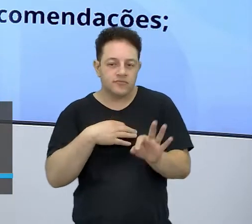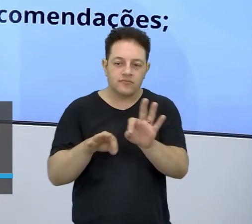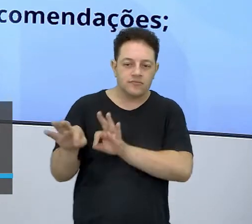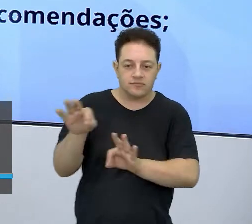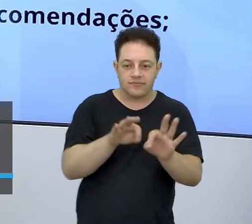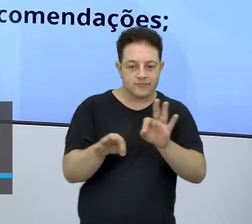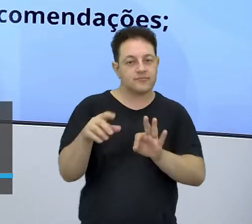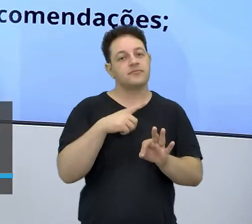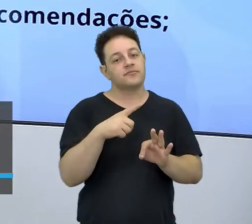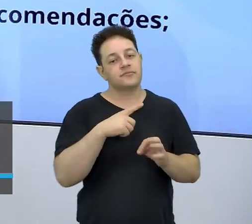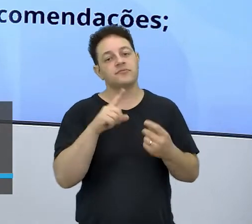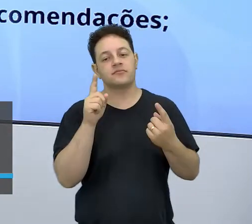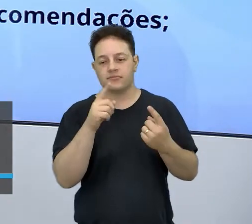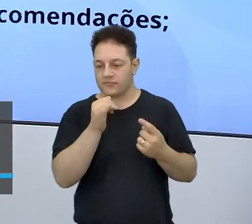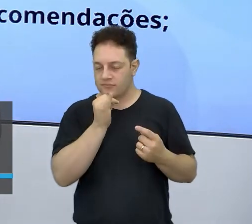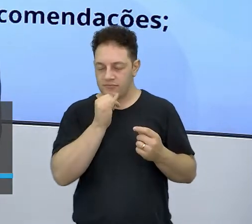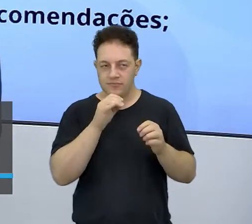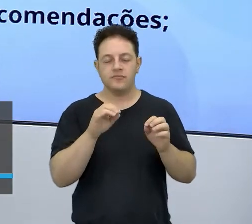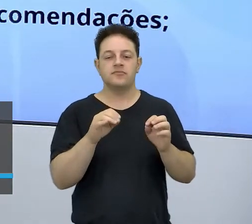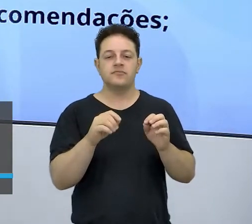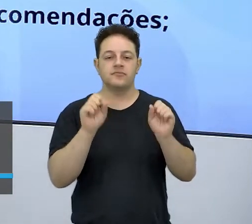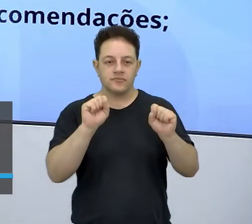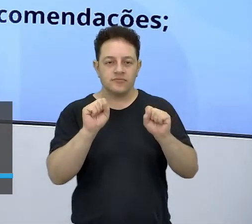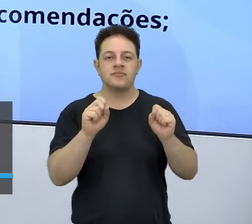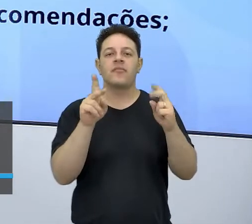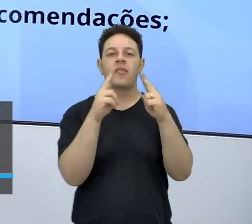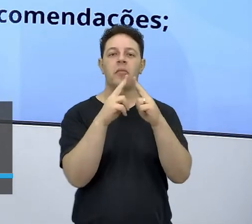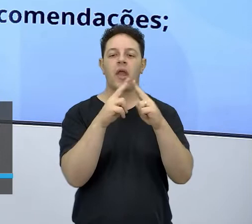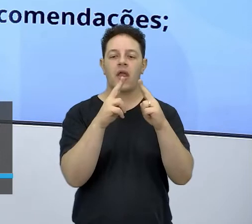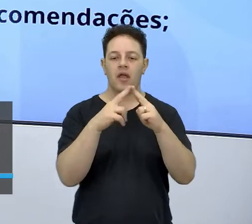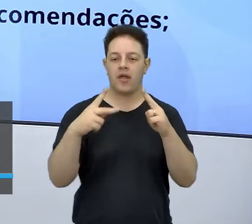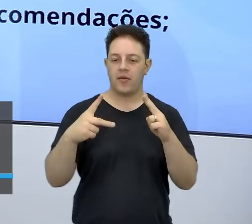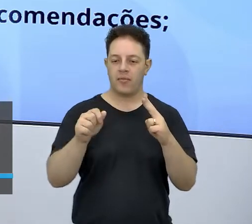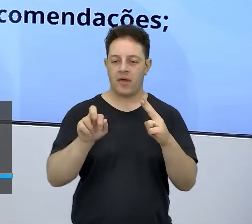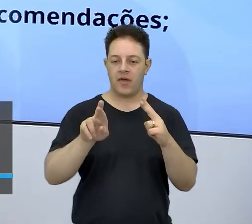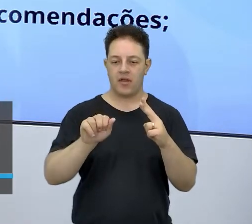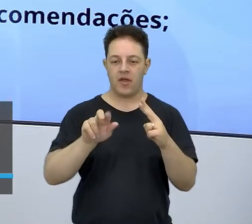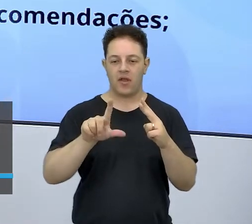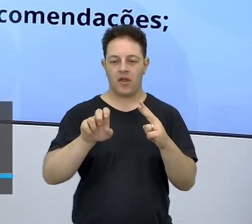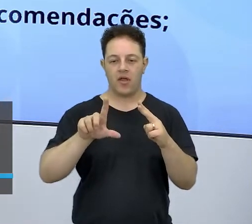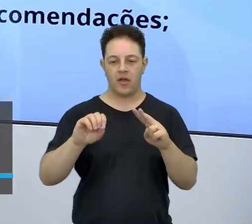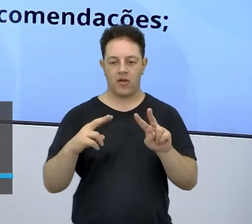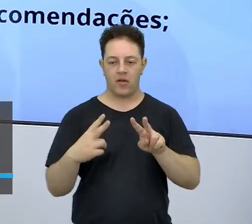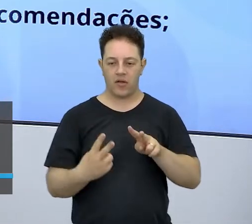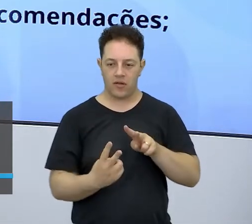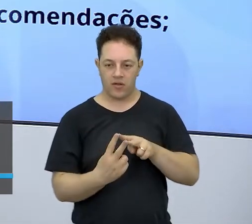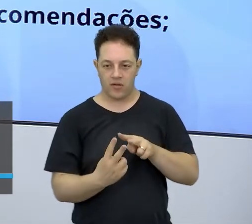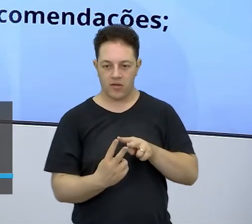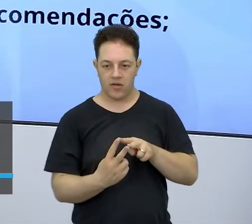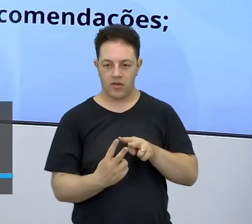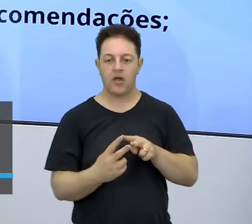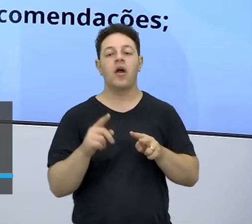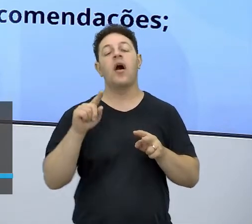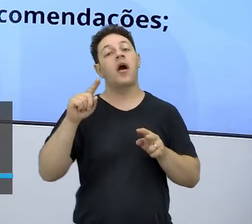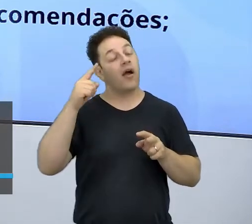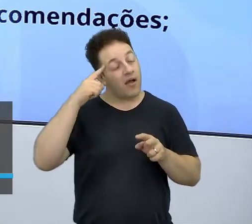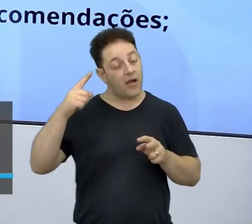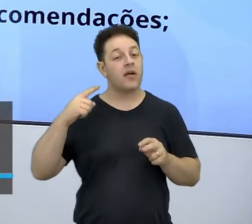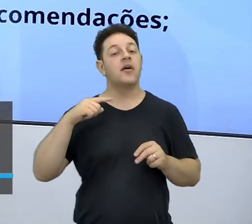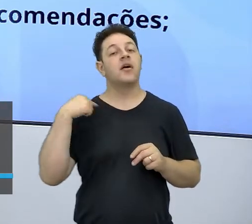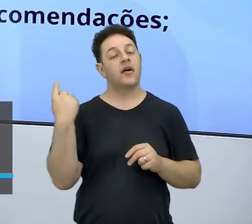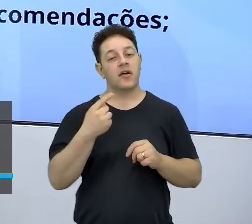acontecer, dentre elas fazer uma ligação em série em paralelo. Ah, não dá para fazer aqui na minha comunidade. Já te falei também que a gente